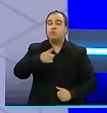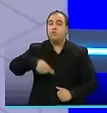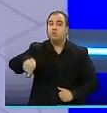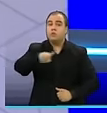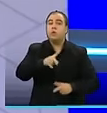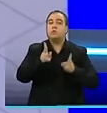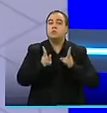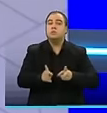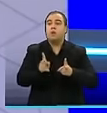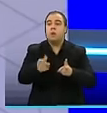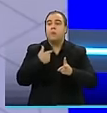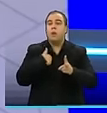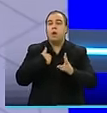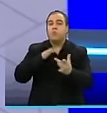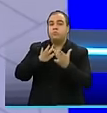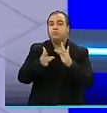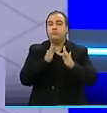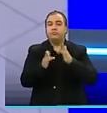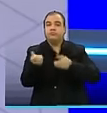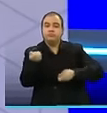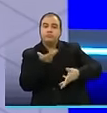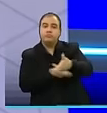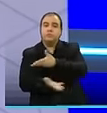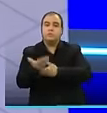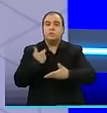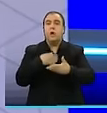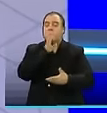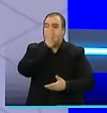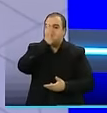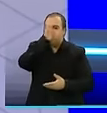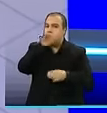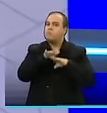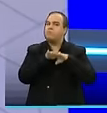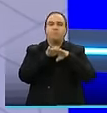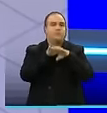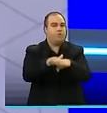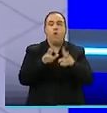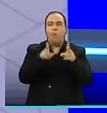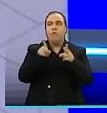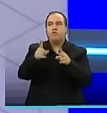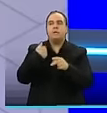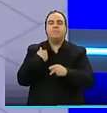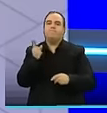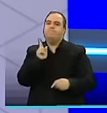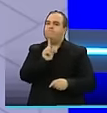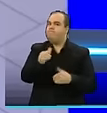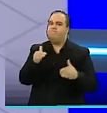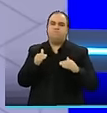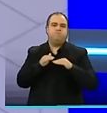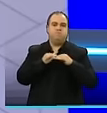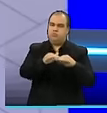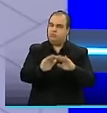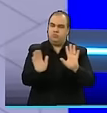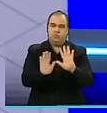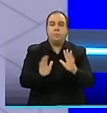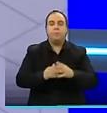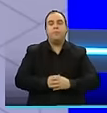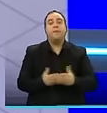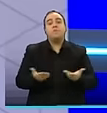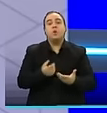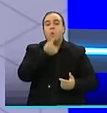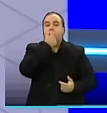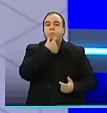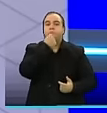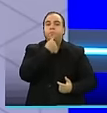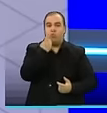mano, octógono. Essa mediação, não atropelem, por favor, Detena, como você entrou direto falando. Agora, Boulos, um